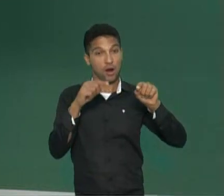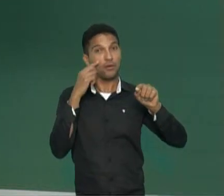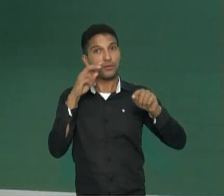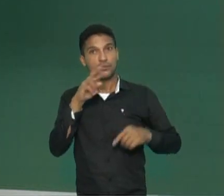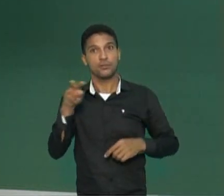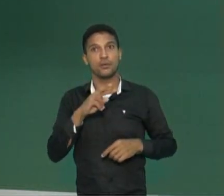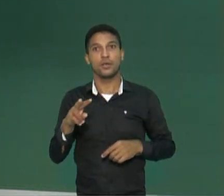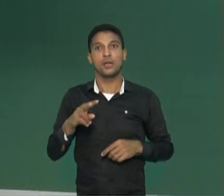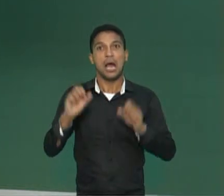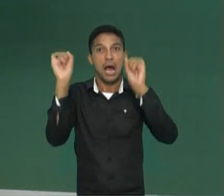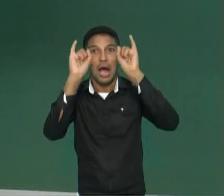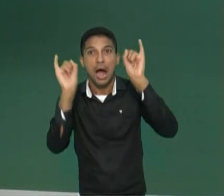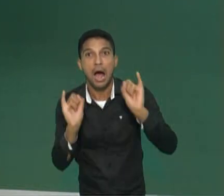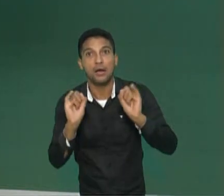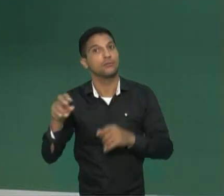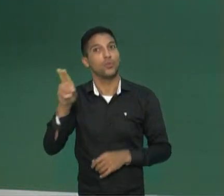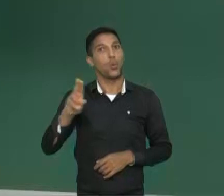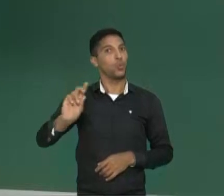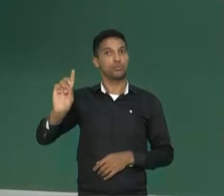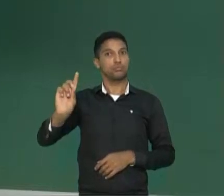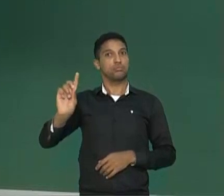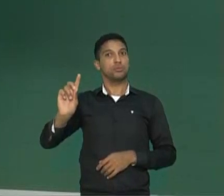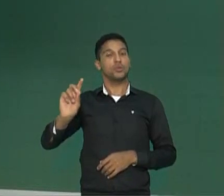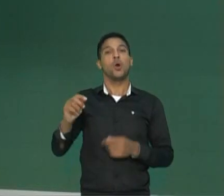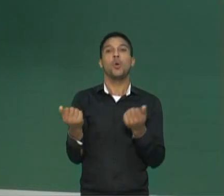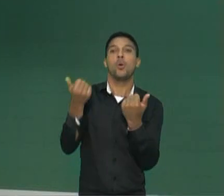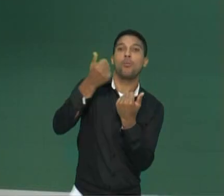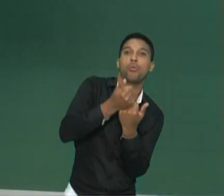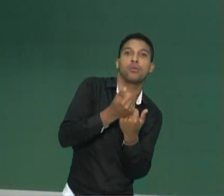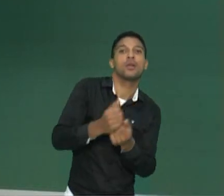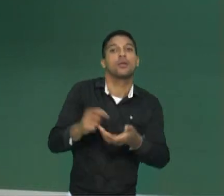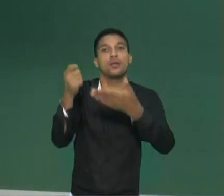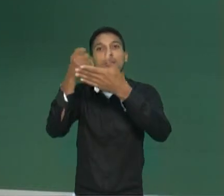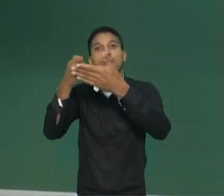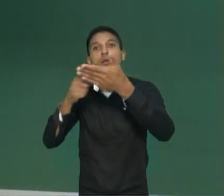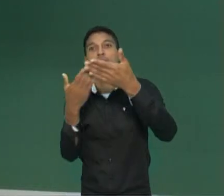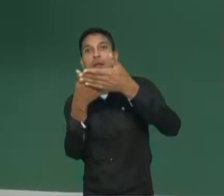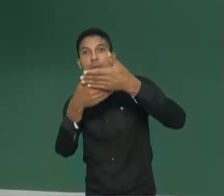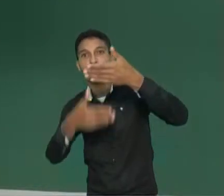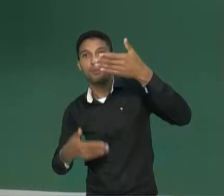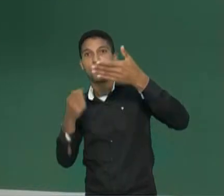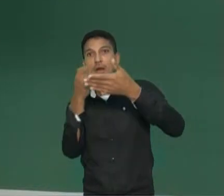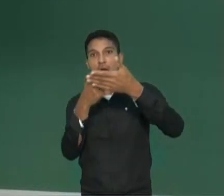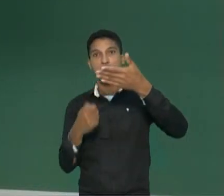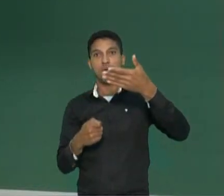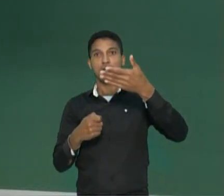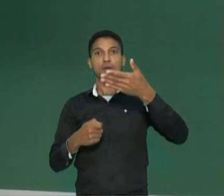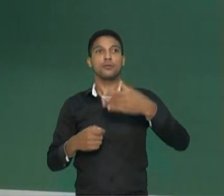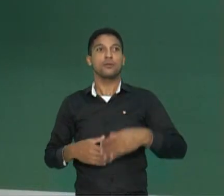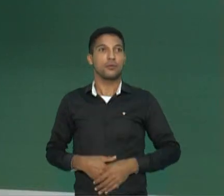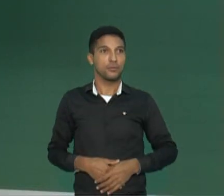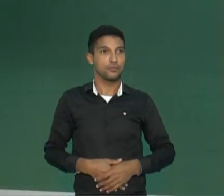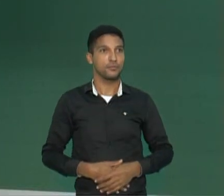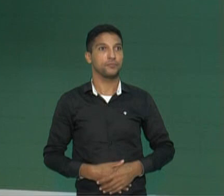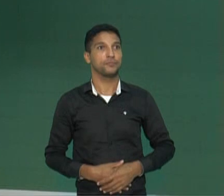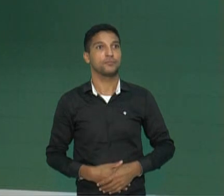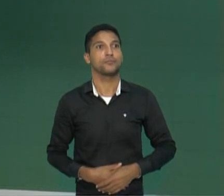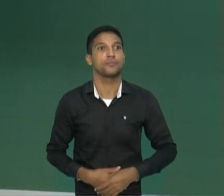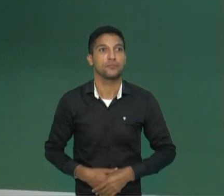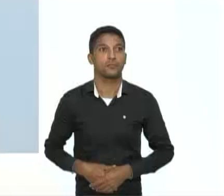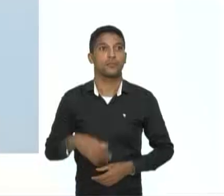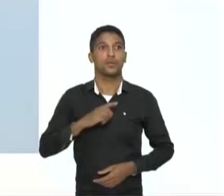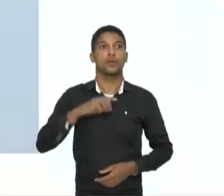motivos florais, a caligrafia árabe, que era muito enriquecida por isso, né? E as formas vegetais, que normalmente eram imaginários. Tá? Então a